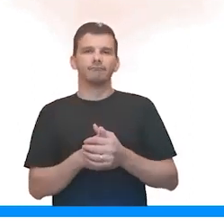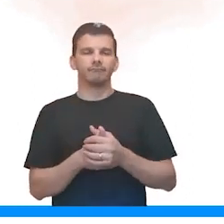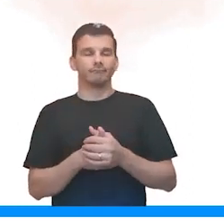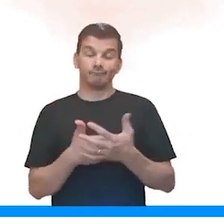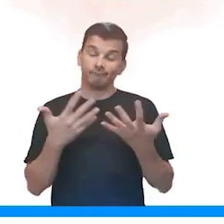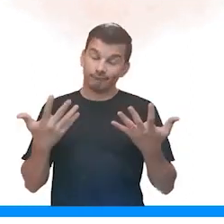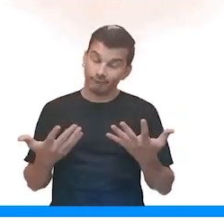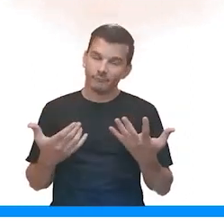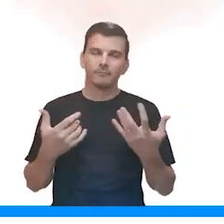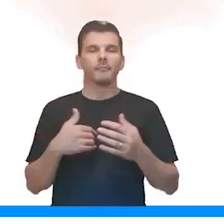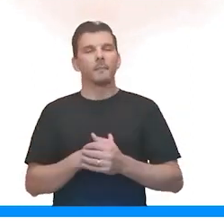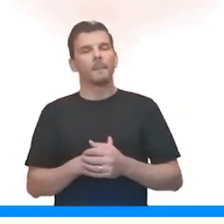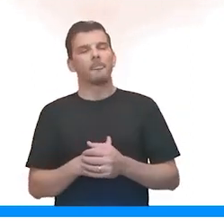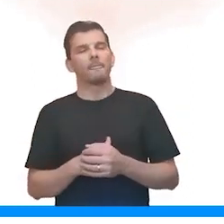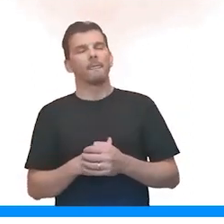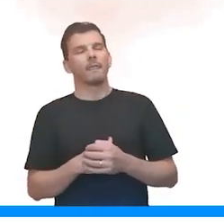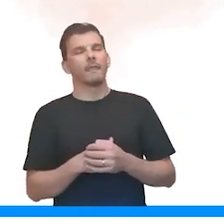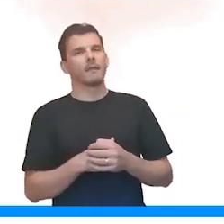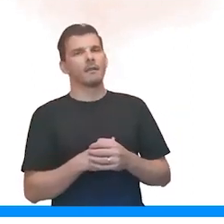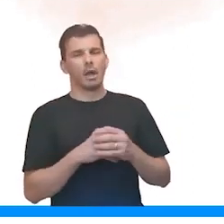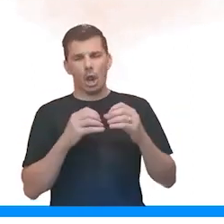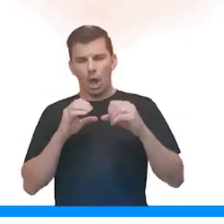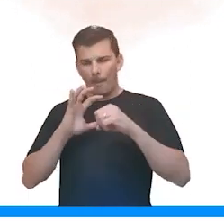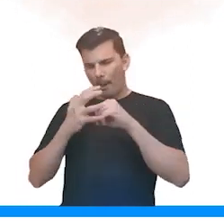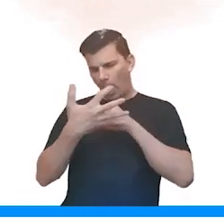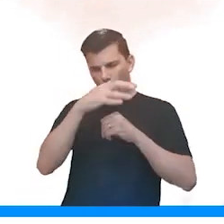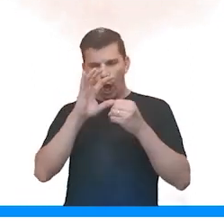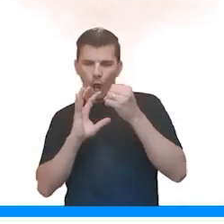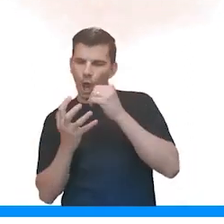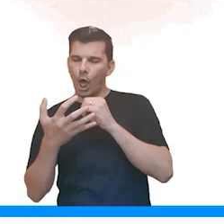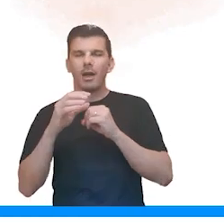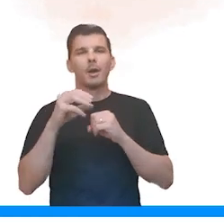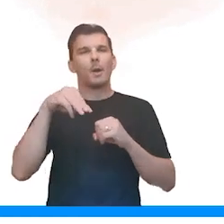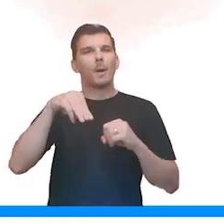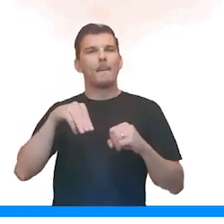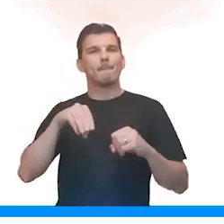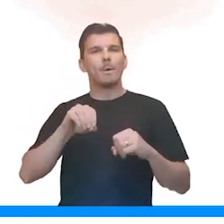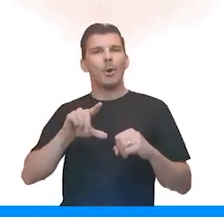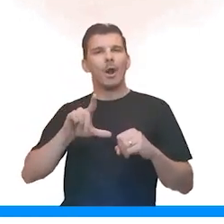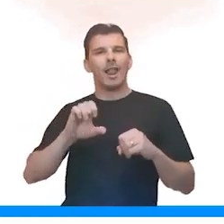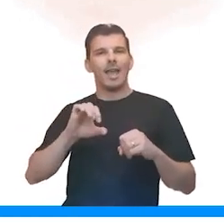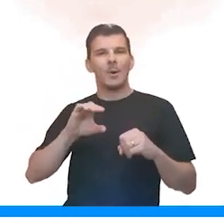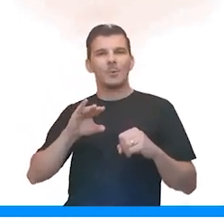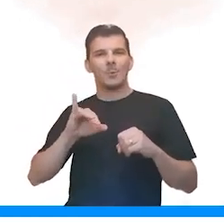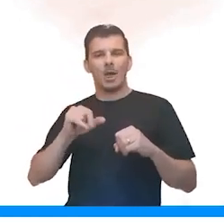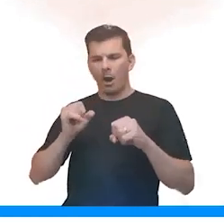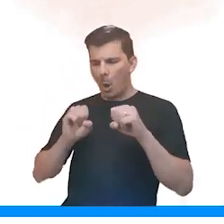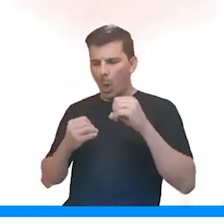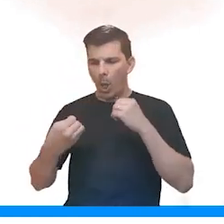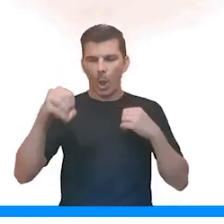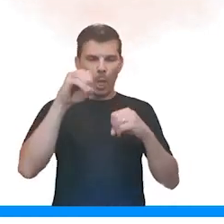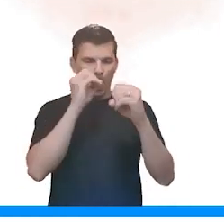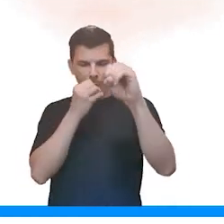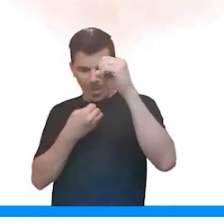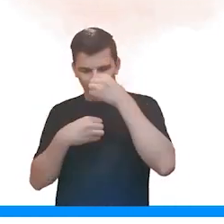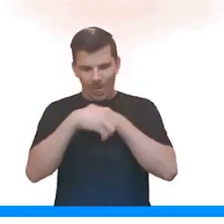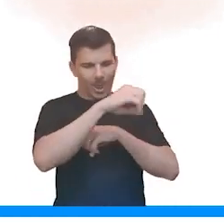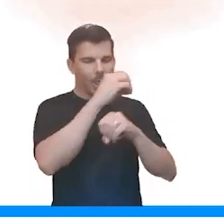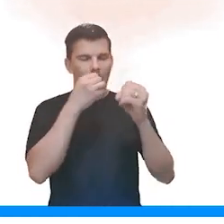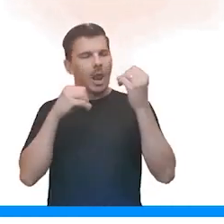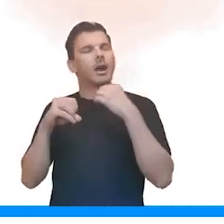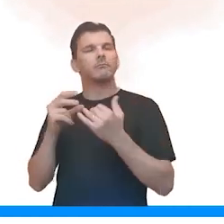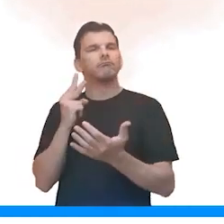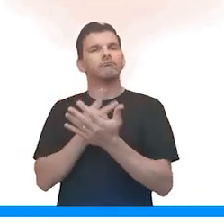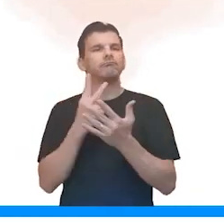isso aqui deveria ser o mundo perfeito, né? As moléculas que compõem o gás, elas se movem